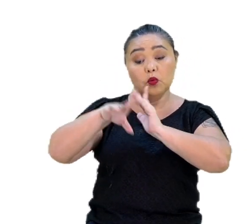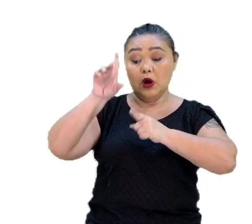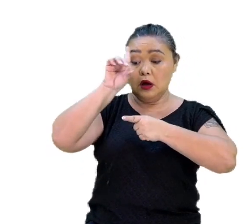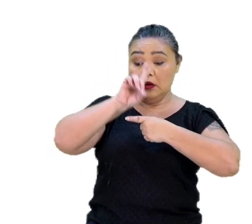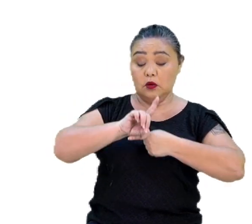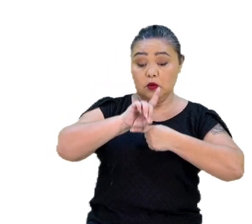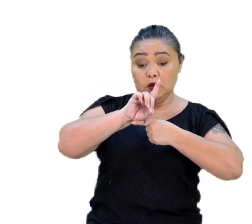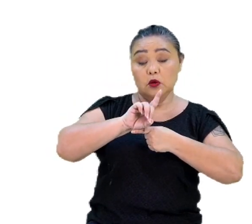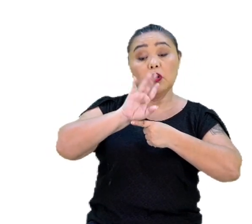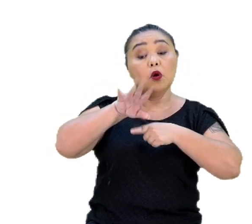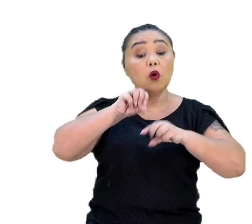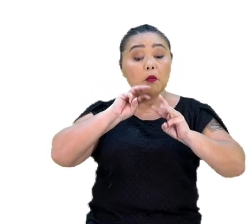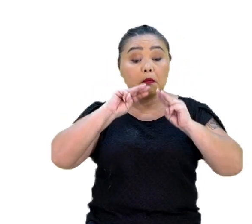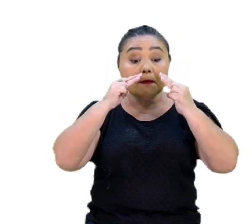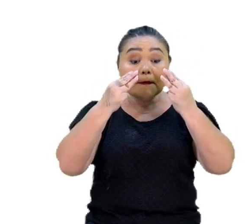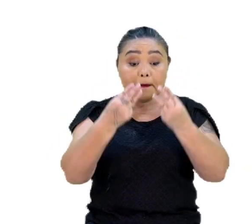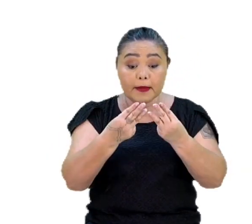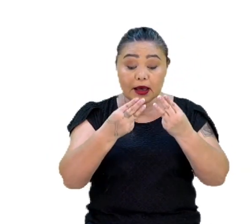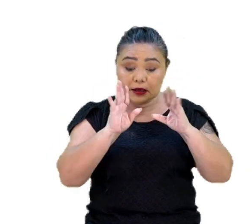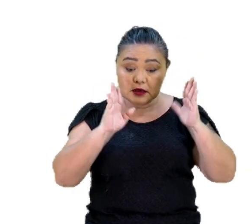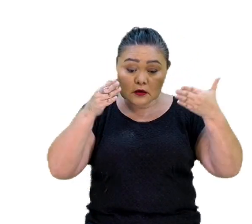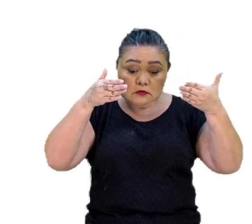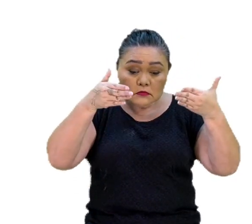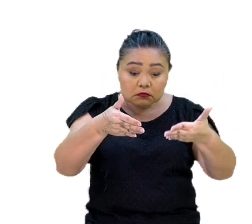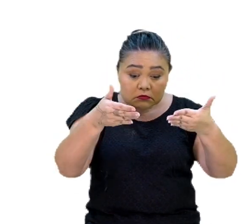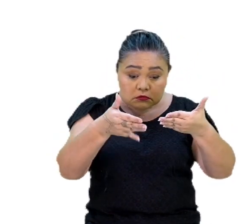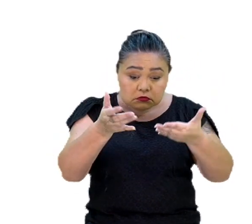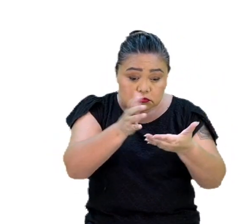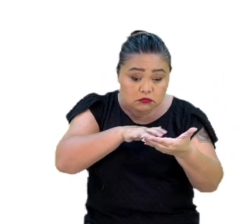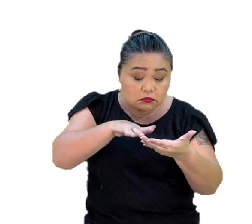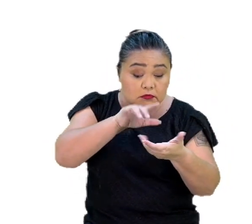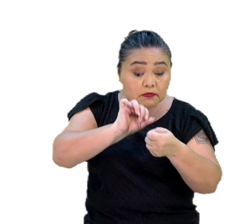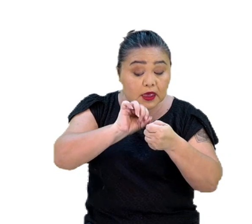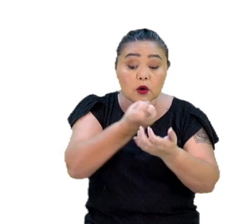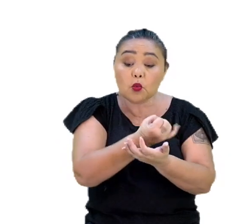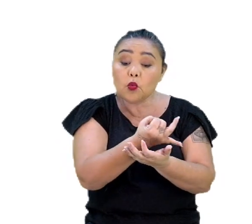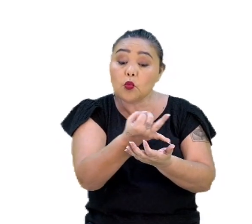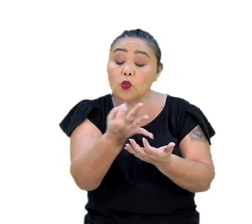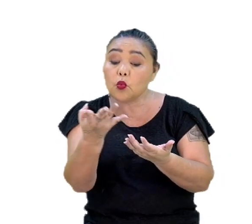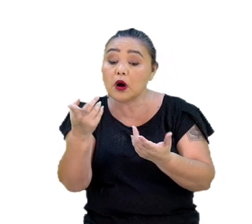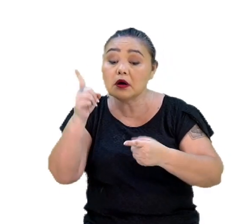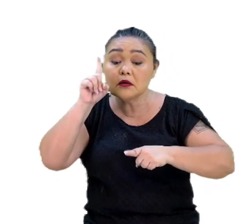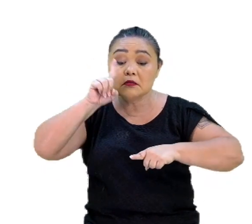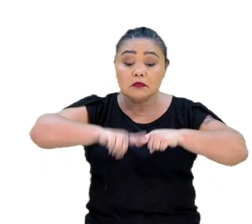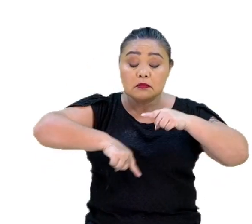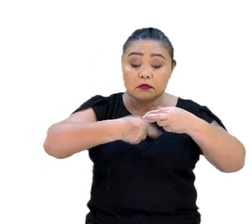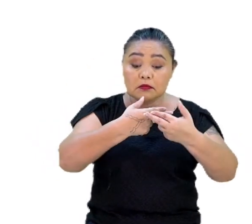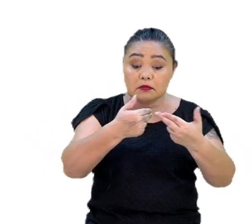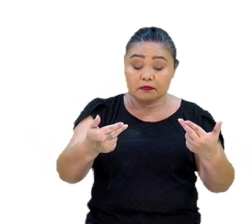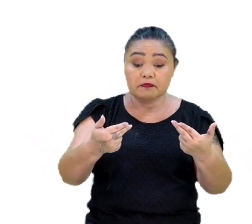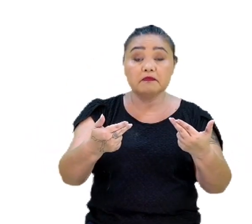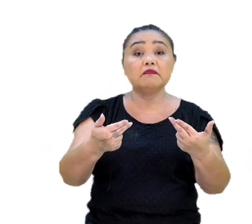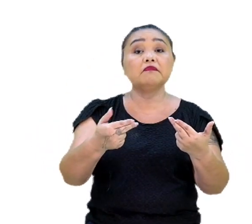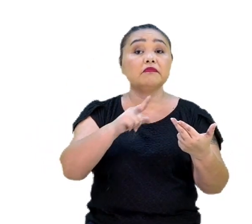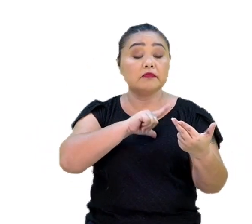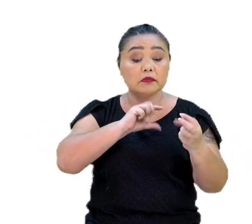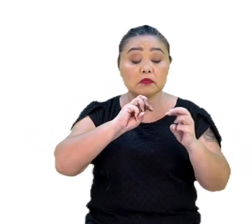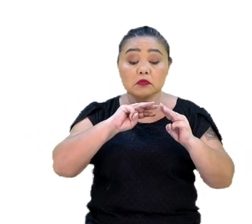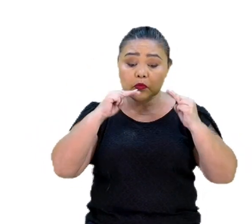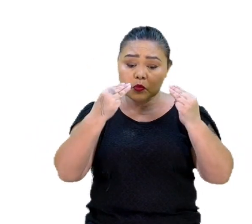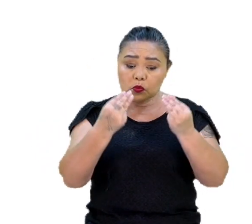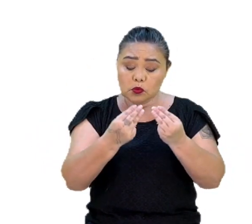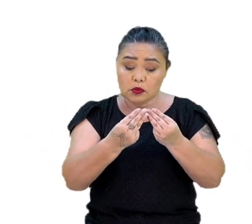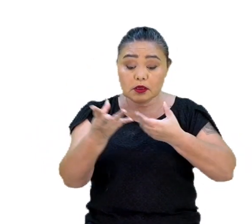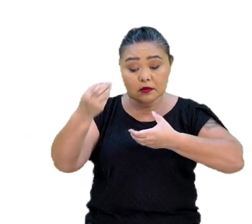massa específica é a quantidade de matéria, ou seja, a quantidade de massa que está